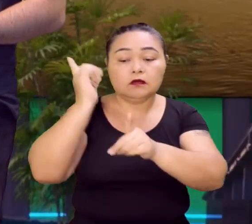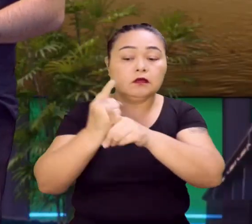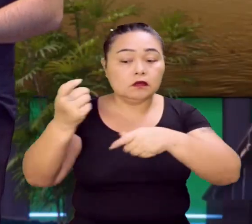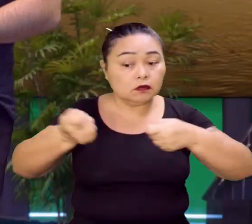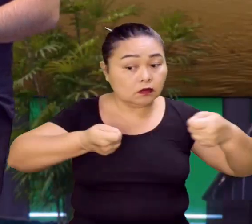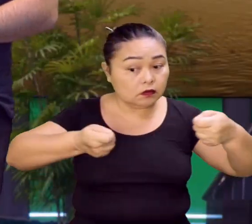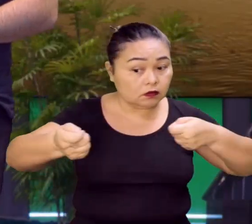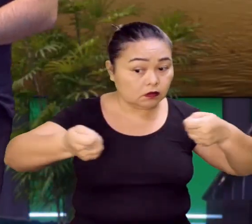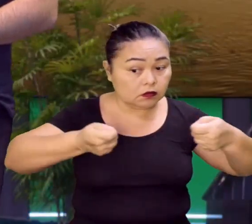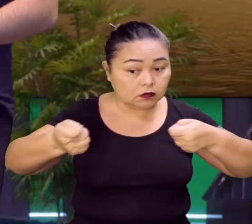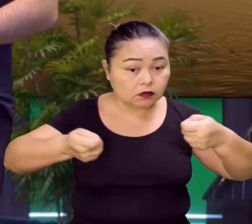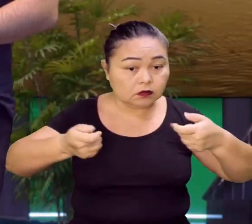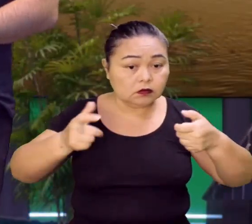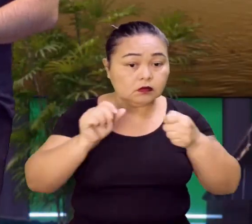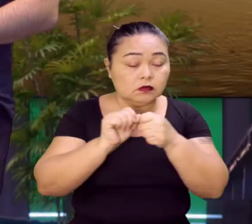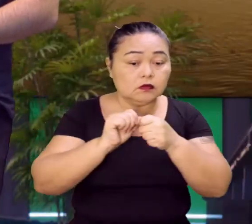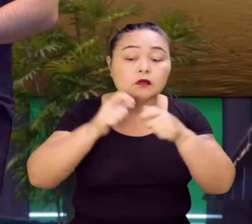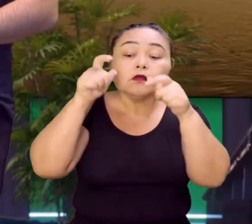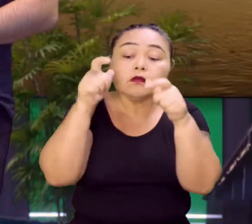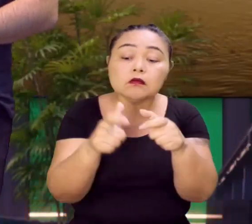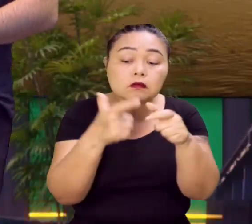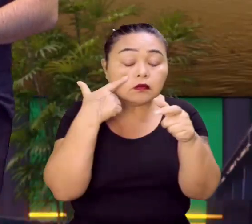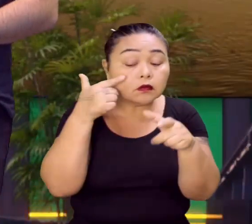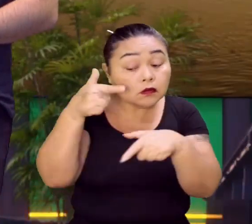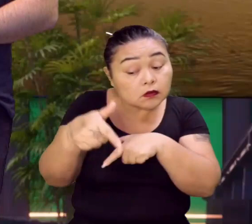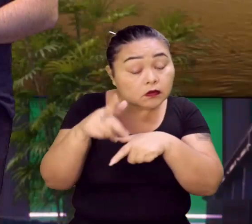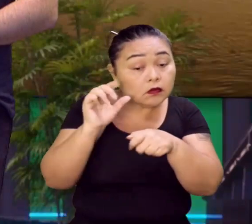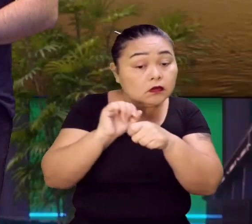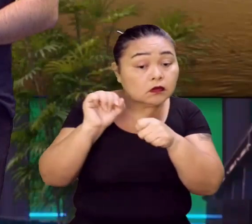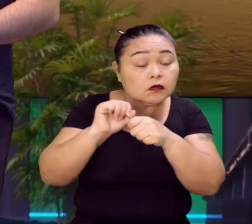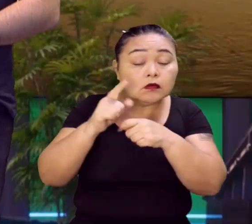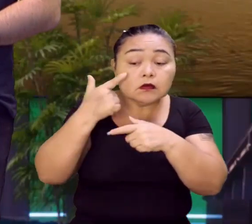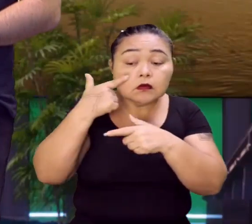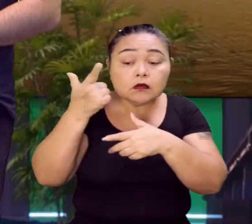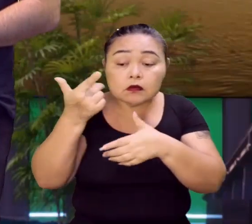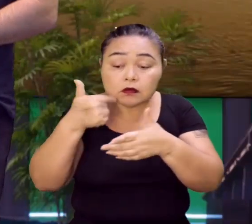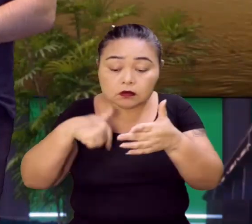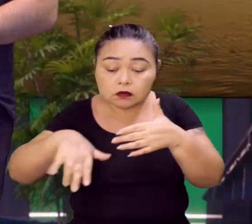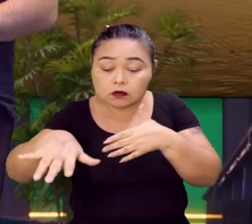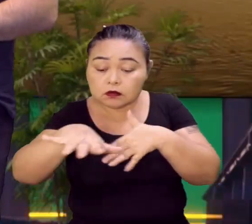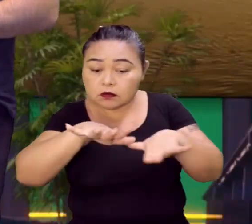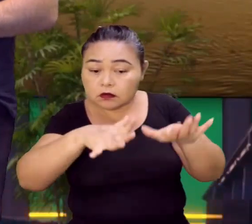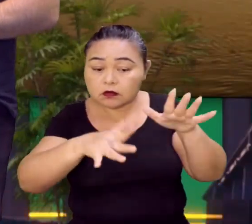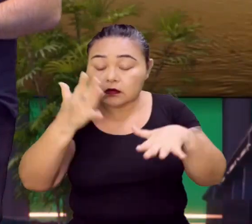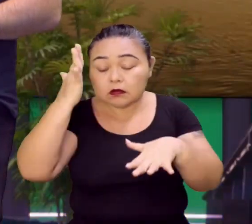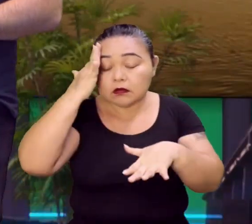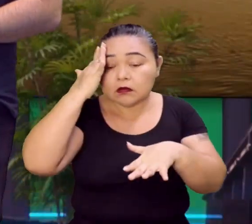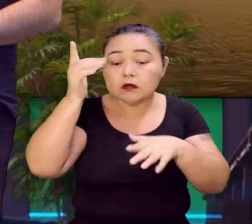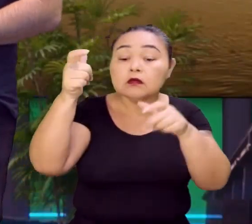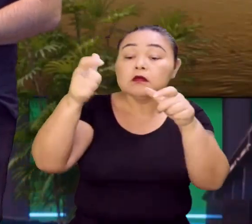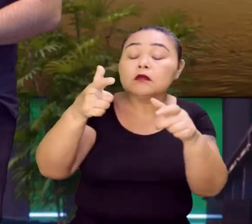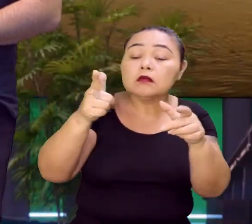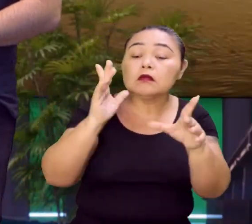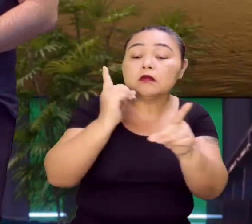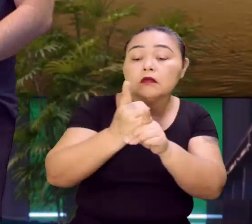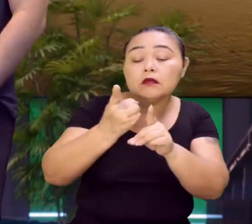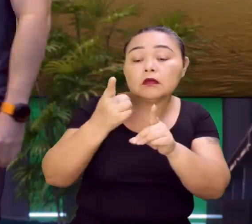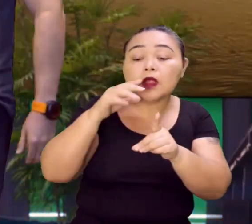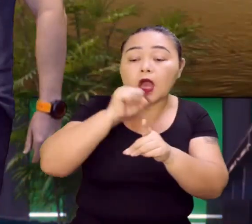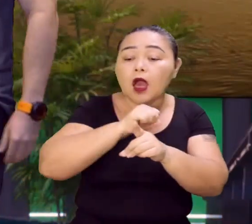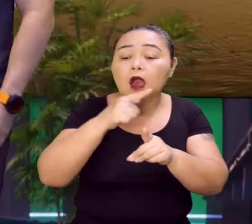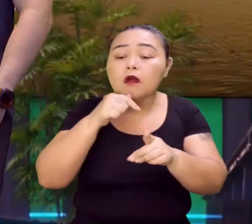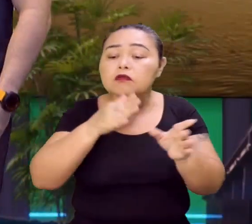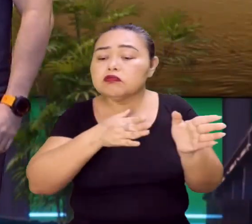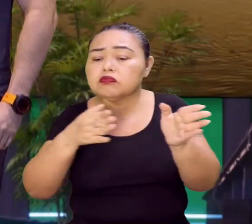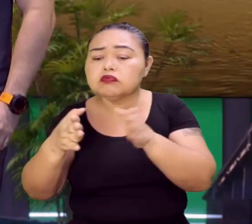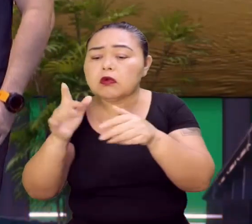Ele sabe... o local exato. Quando faz um trabalho de prospecção, ele sabe, inclusive, dependendo da velocidade da